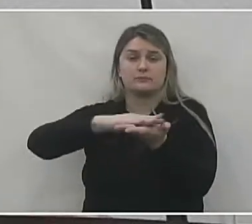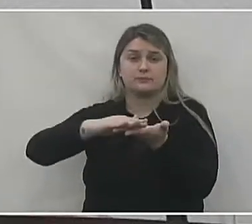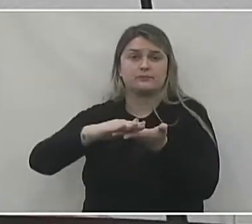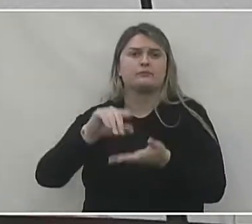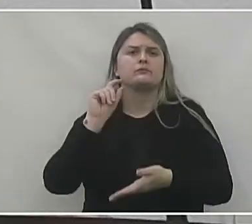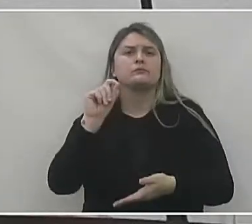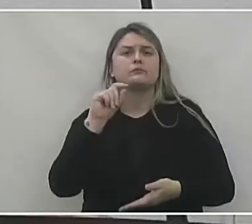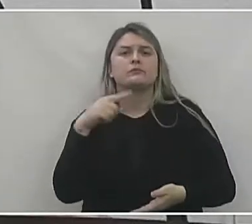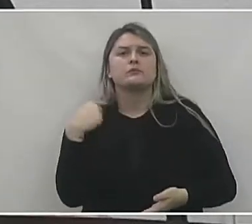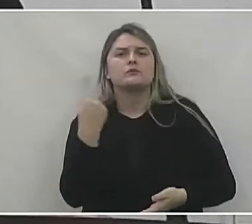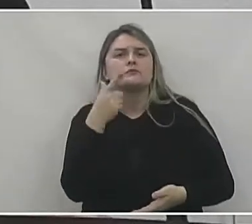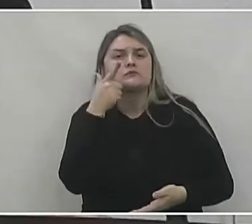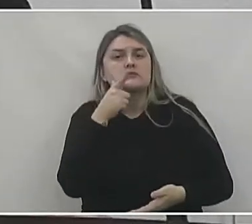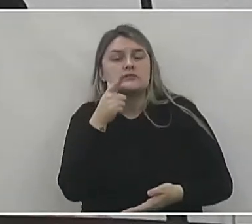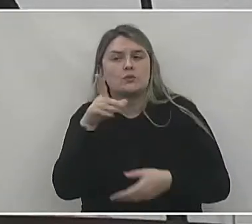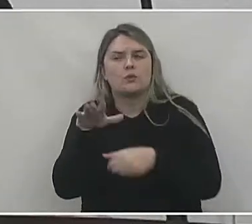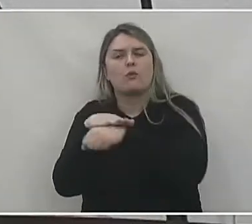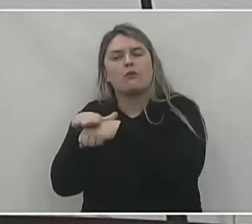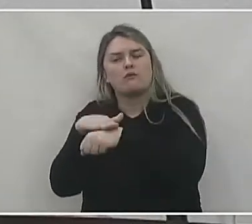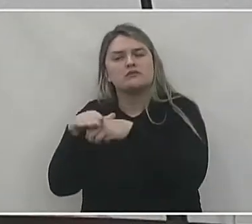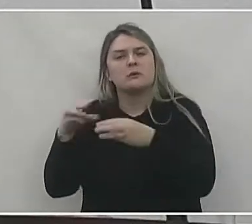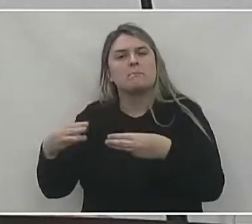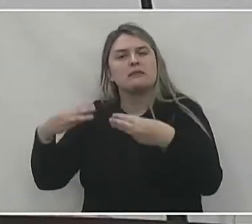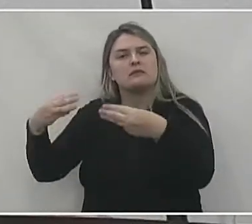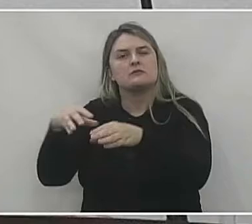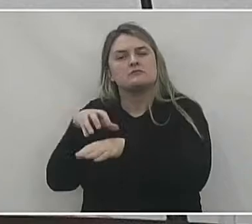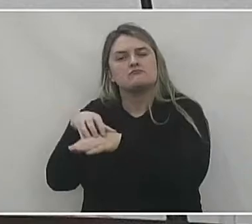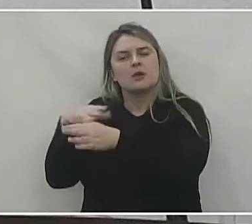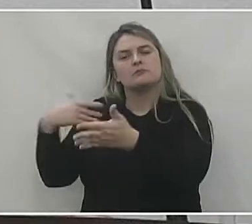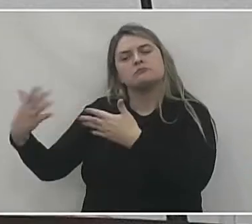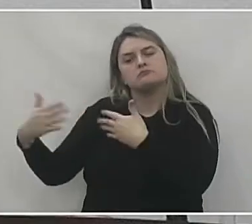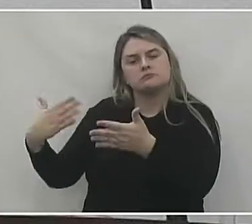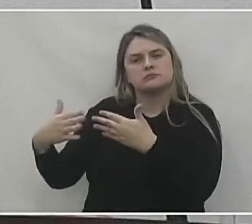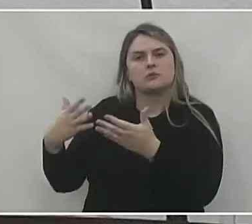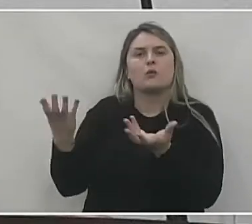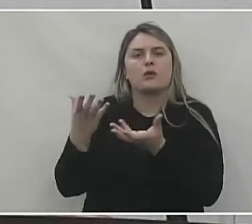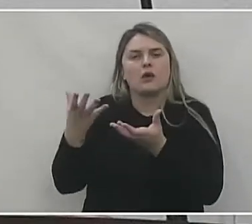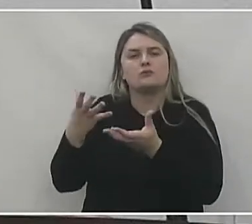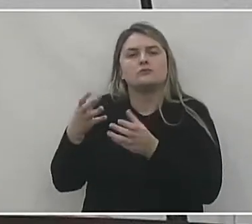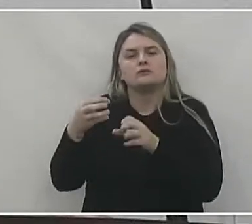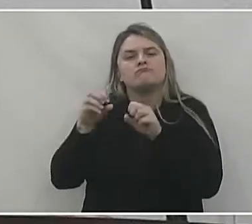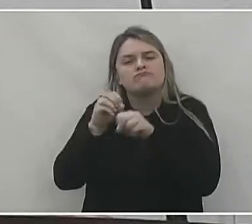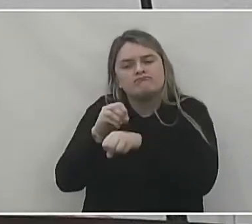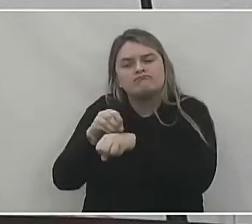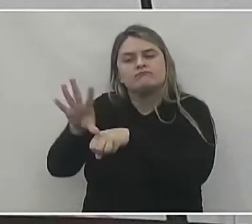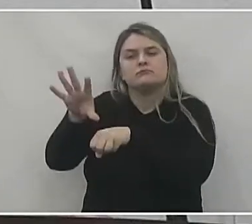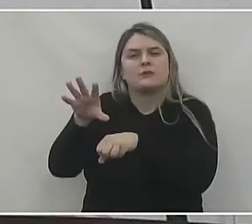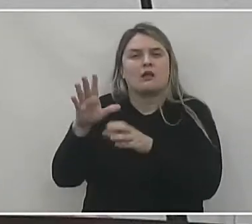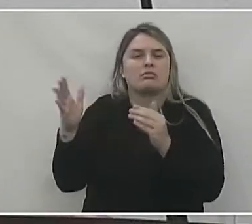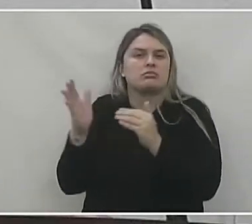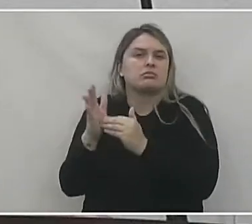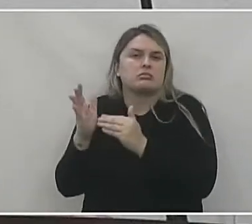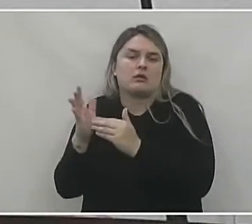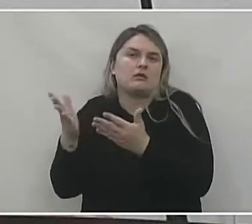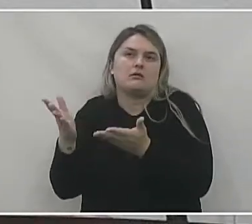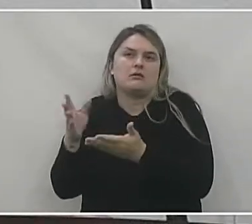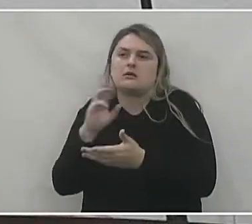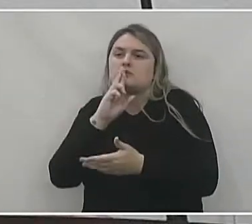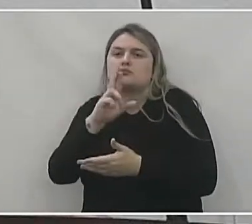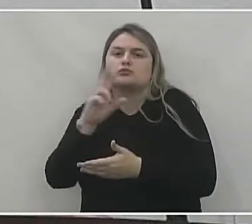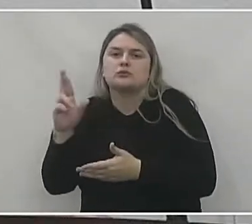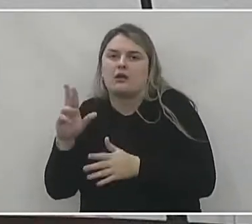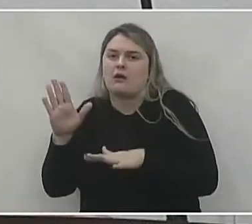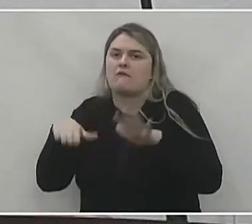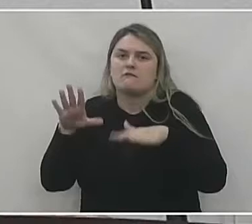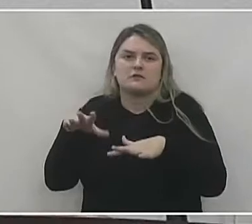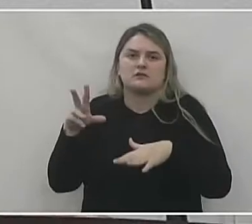nós conseguimos lá com o ministro, até para que vocês tenham conhecimento e possam até responder alguns questionamentos, que